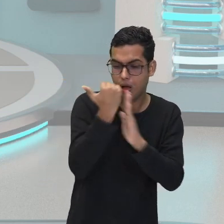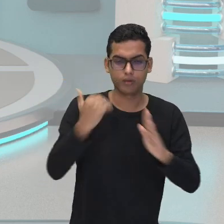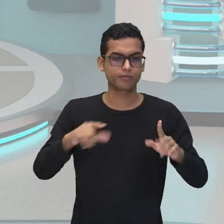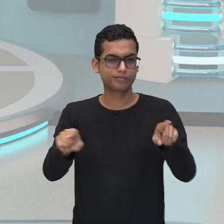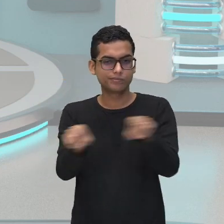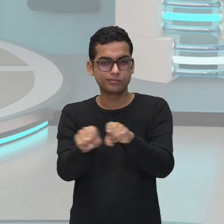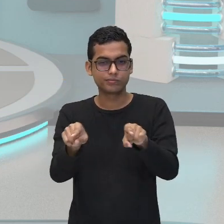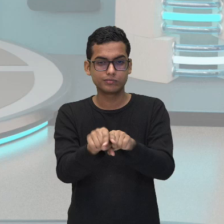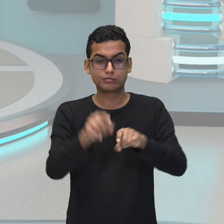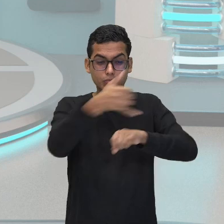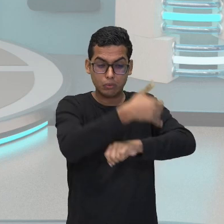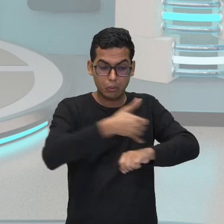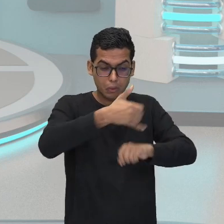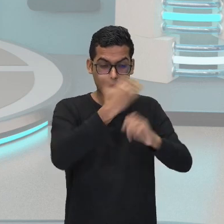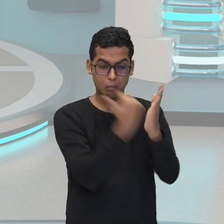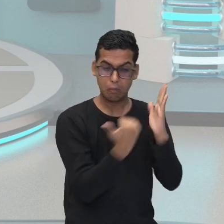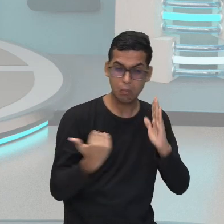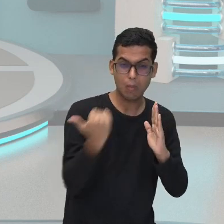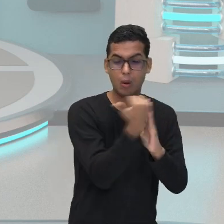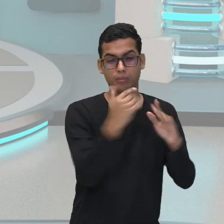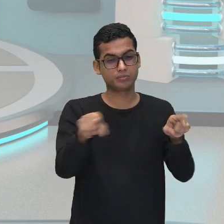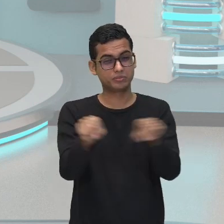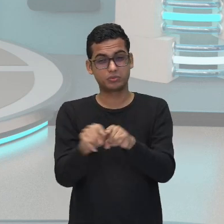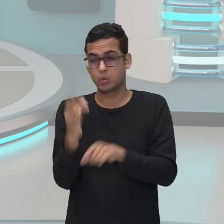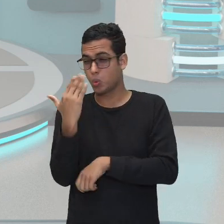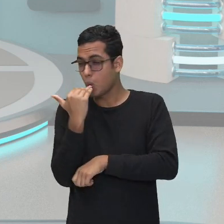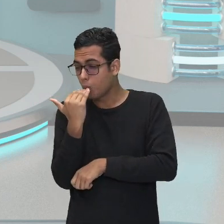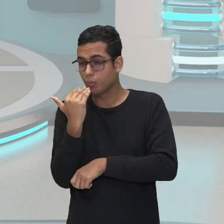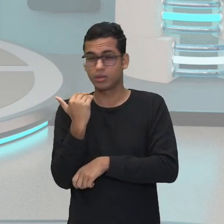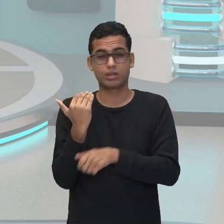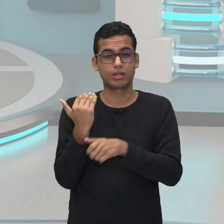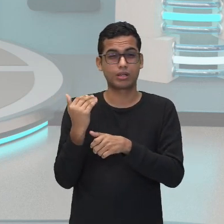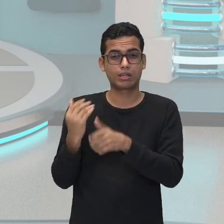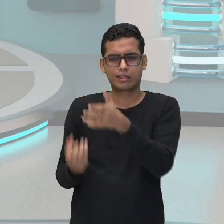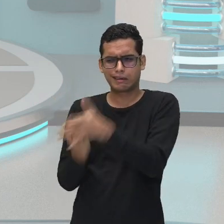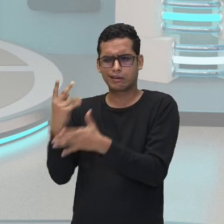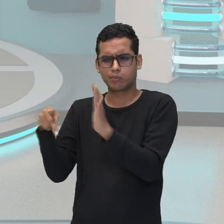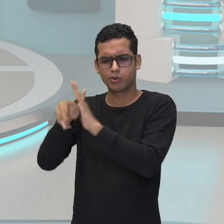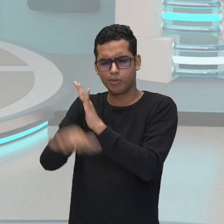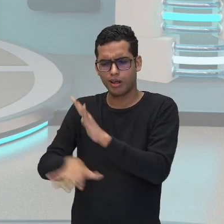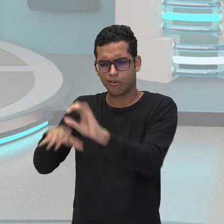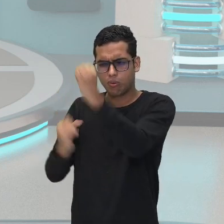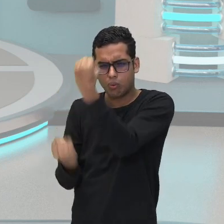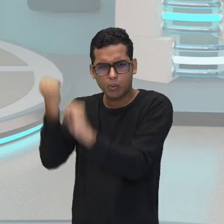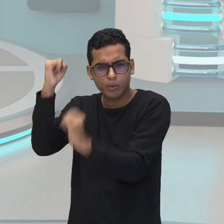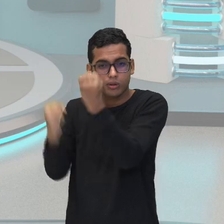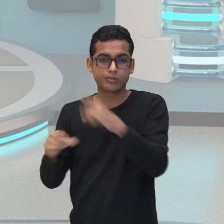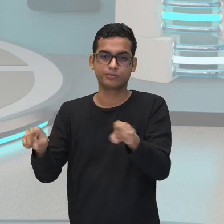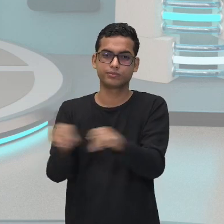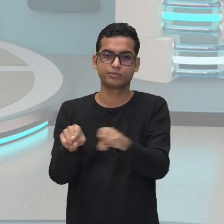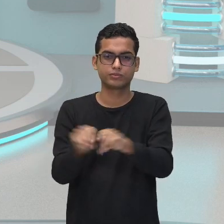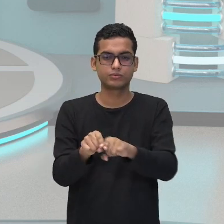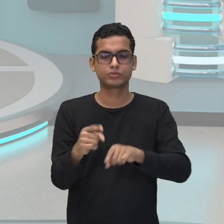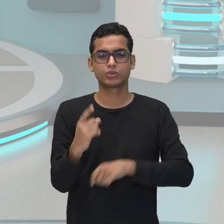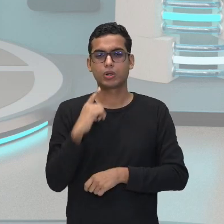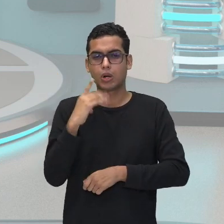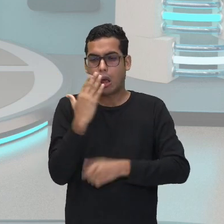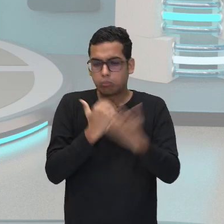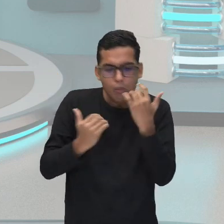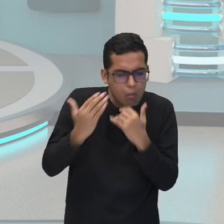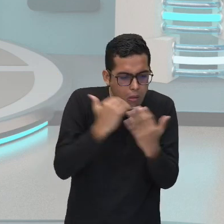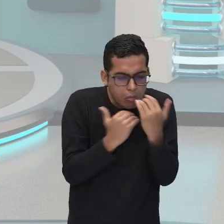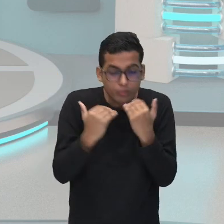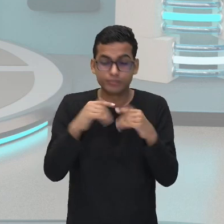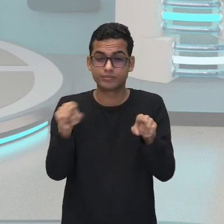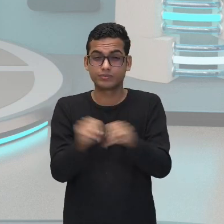muita gordura, comidas industrializadas, por exemplo, diminuindo a ingestão, por exemplo, de